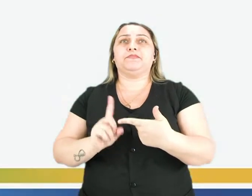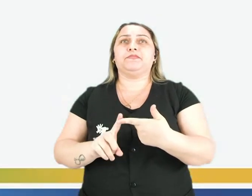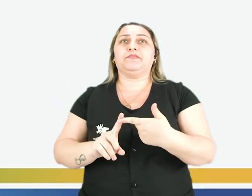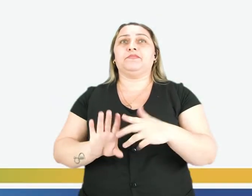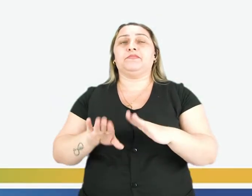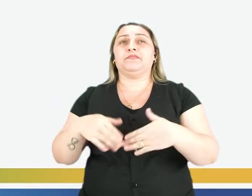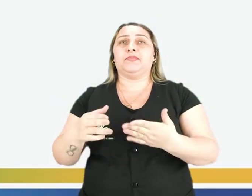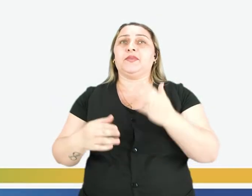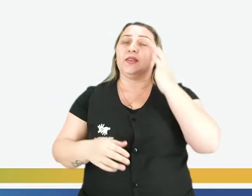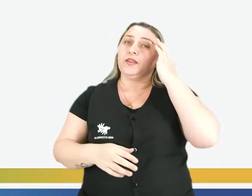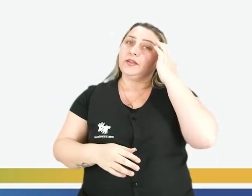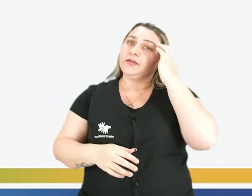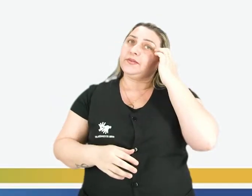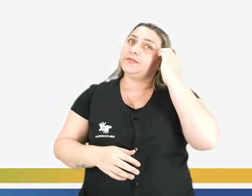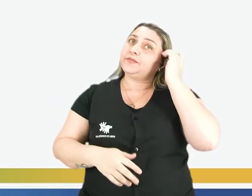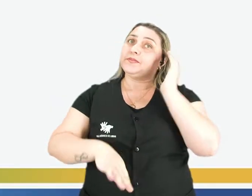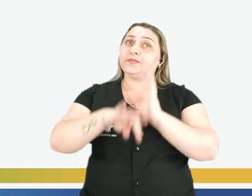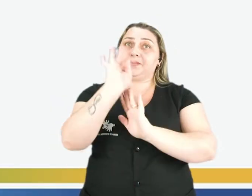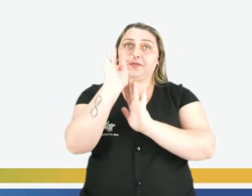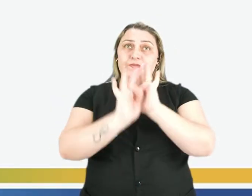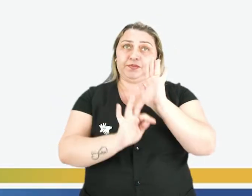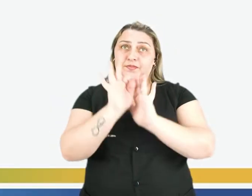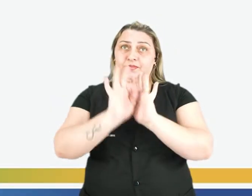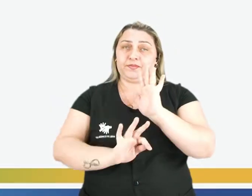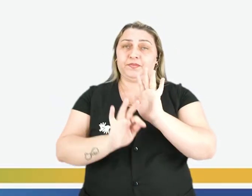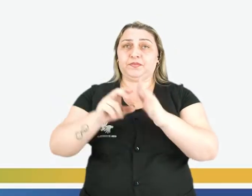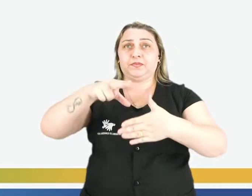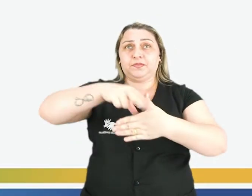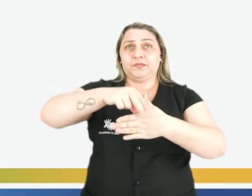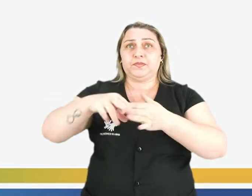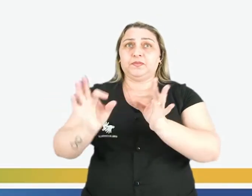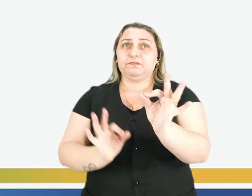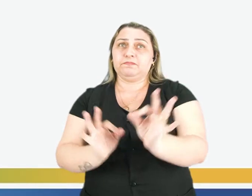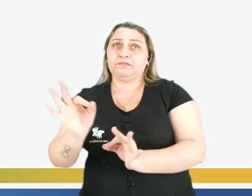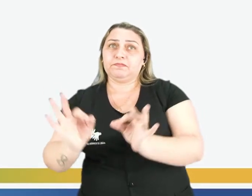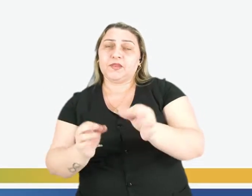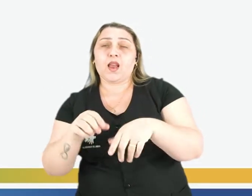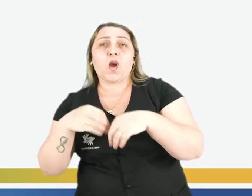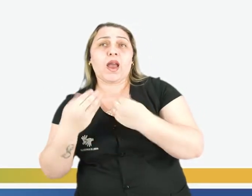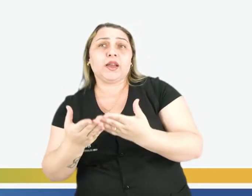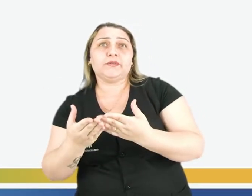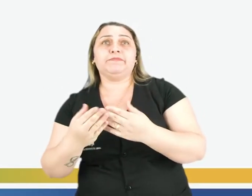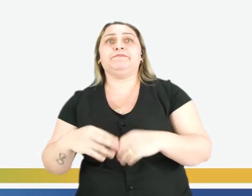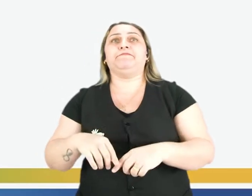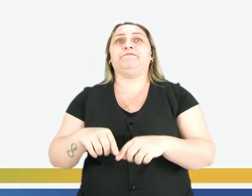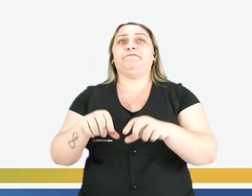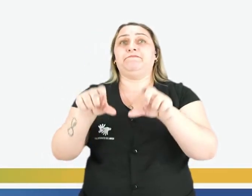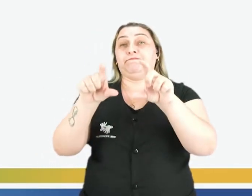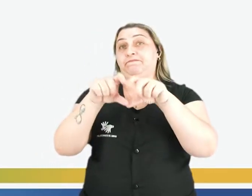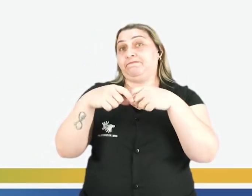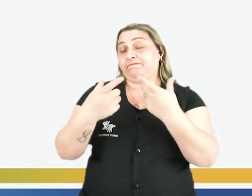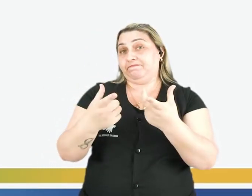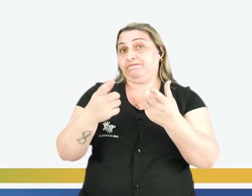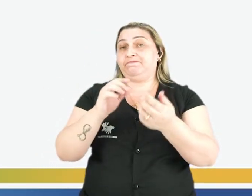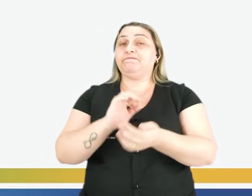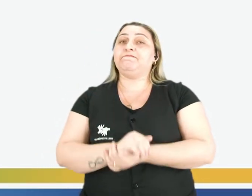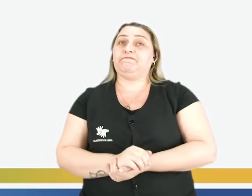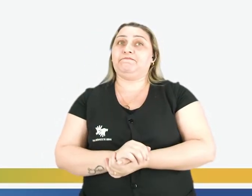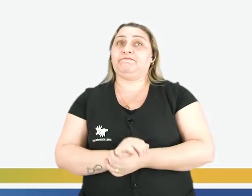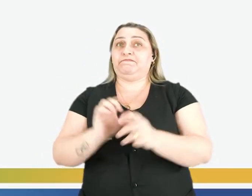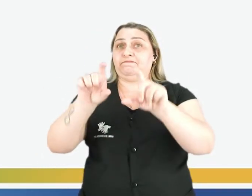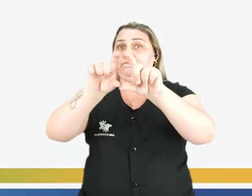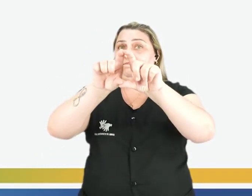A nossa questão número 2. O texto cordel é organizado em... até falei um pouco,